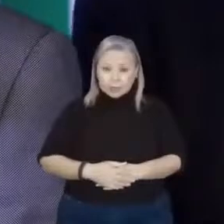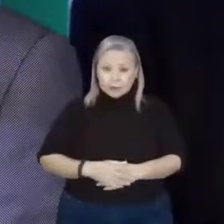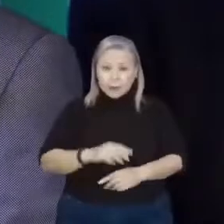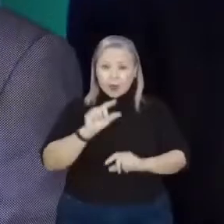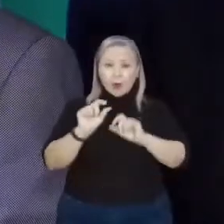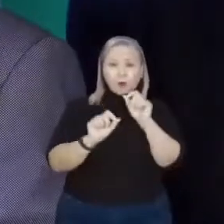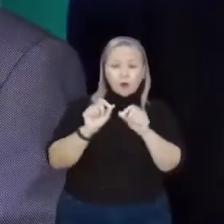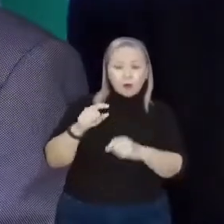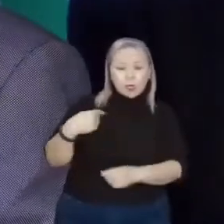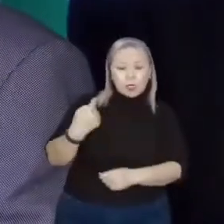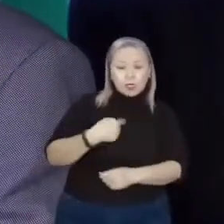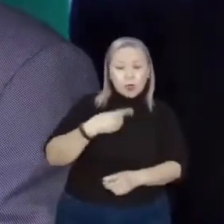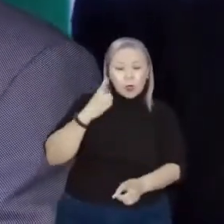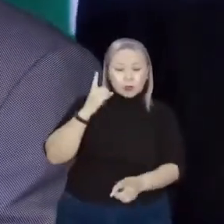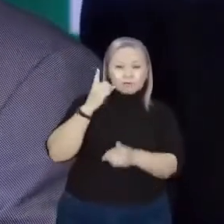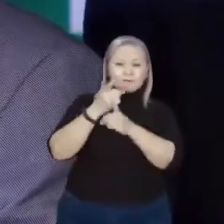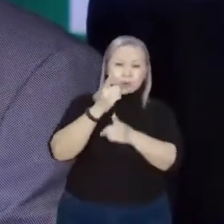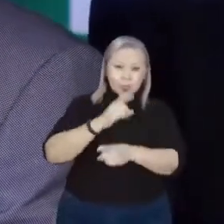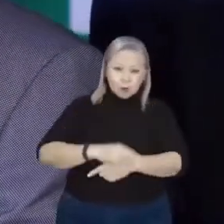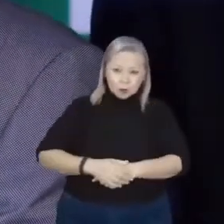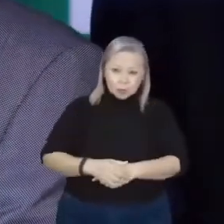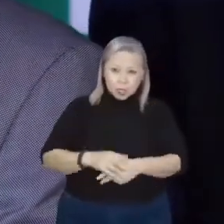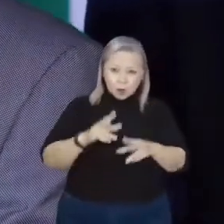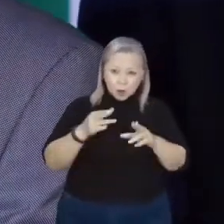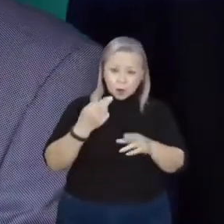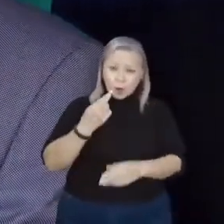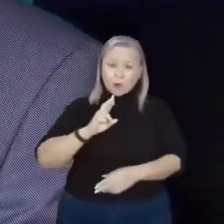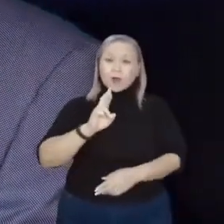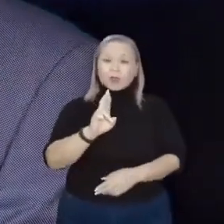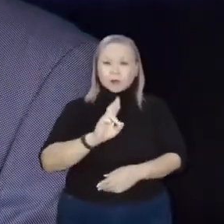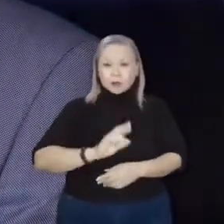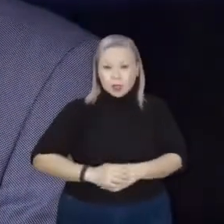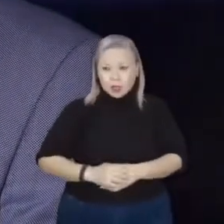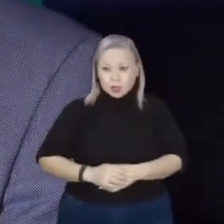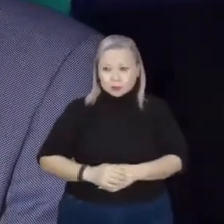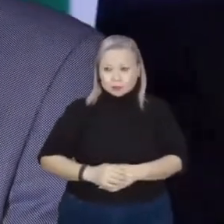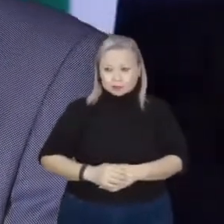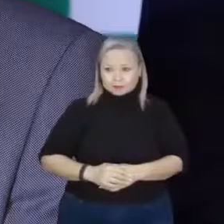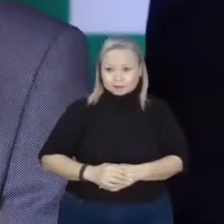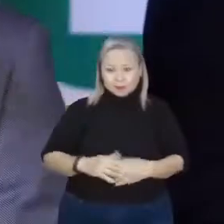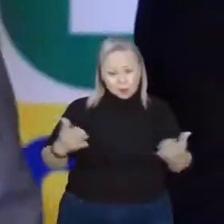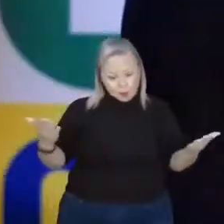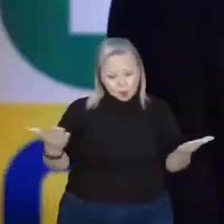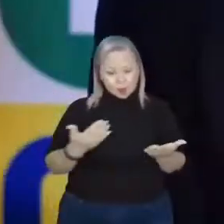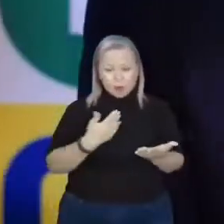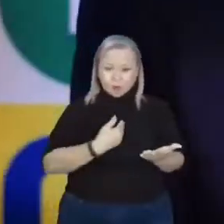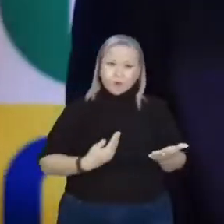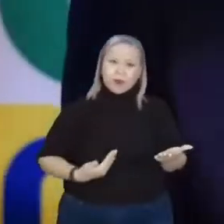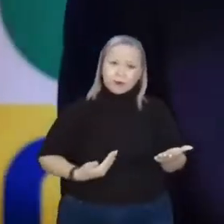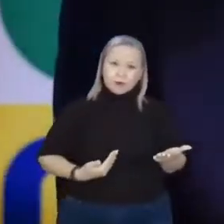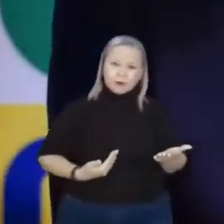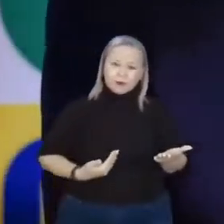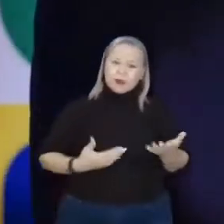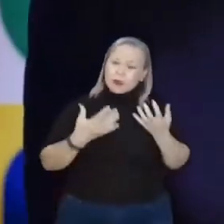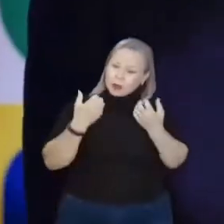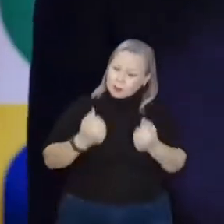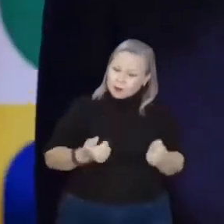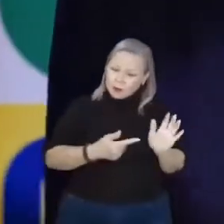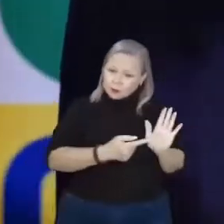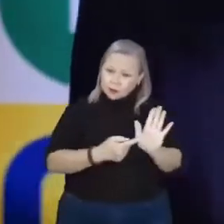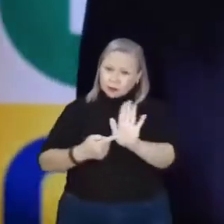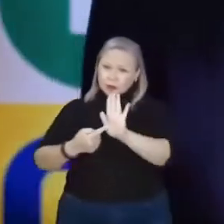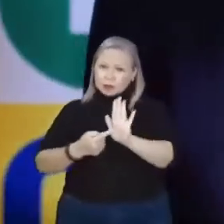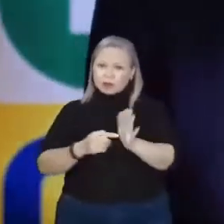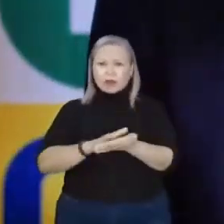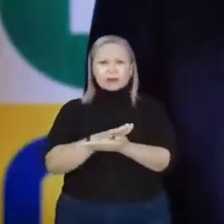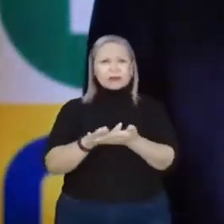nós encontramos como resultado do atual governo. Vamos mostrar sem precisar fazer